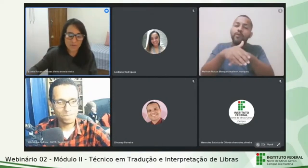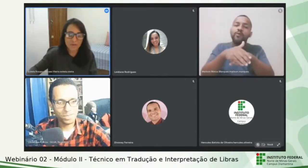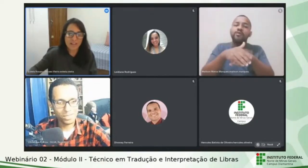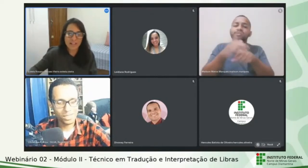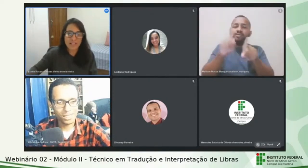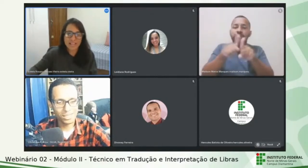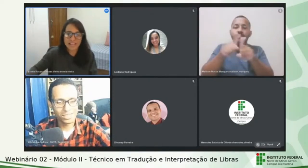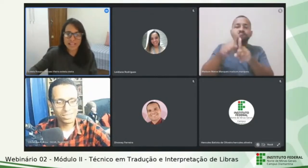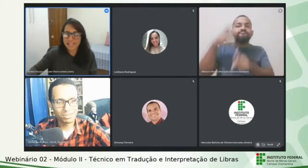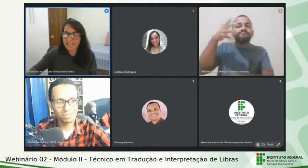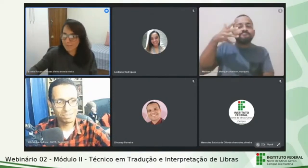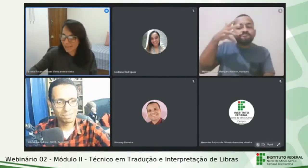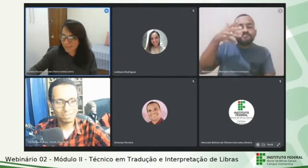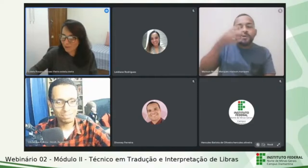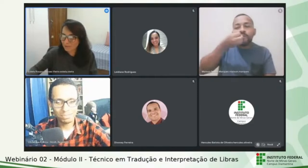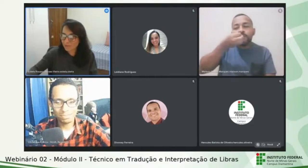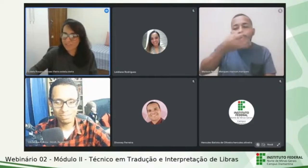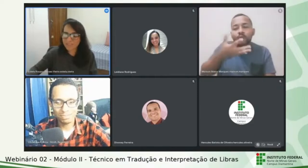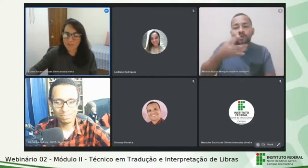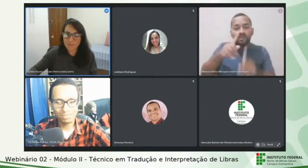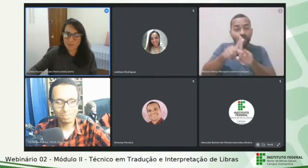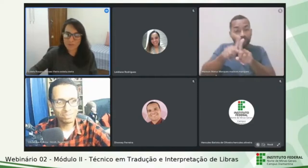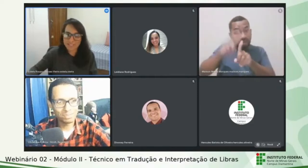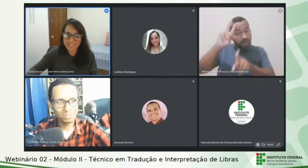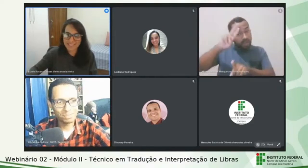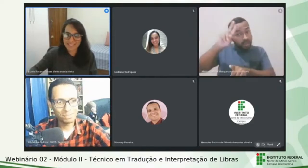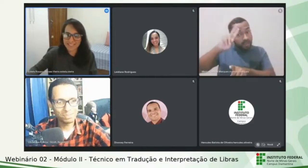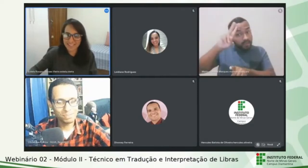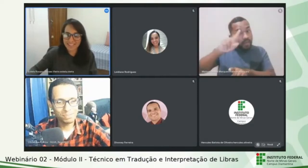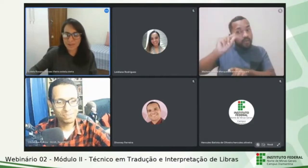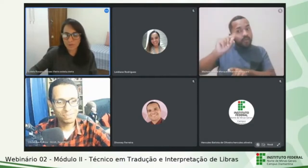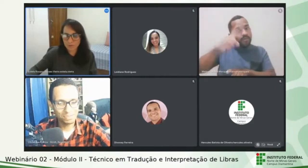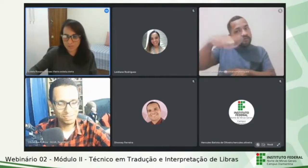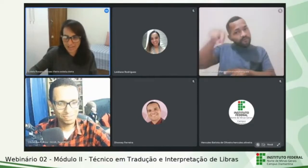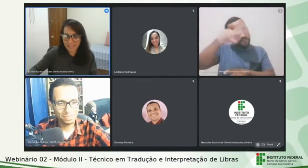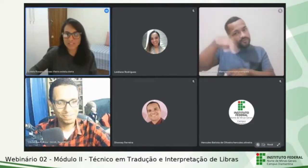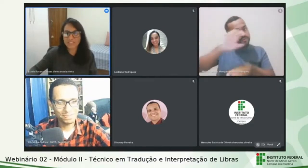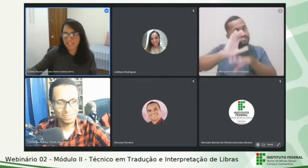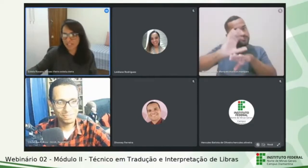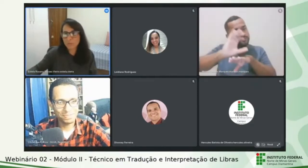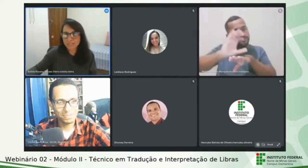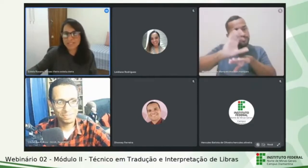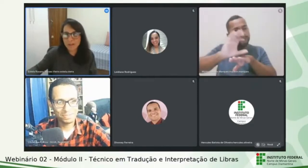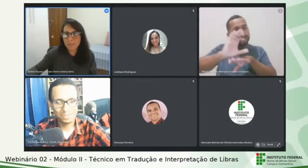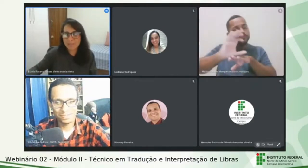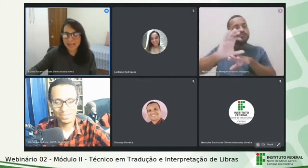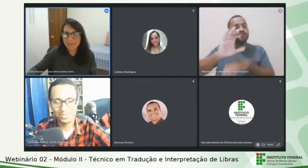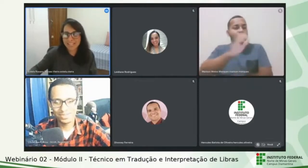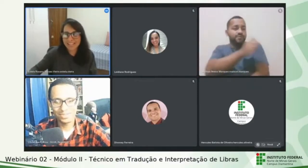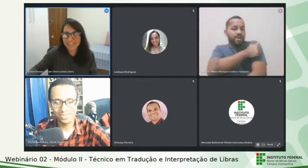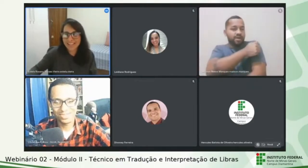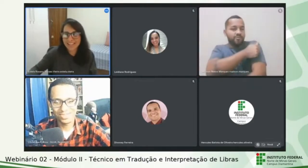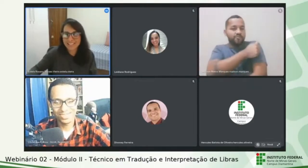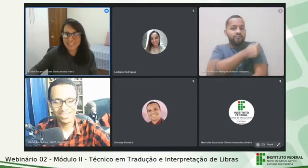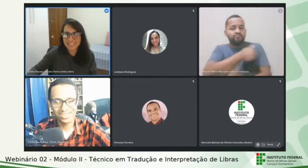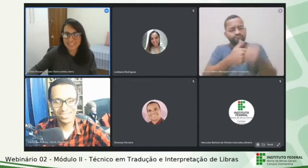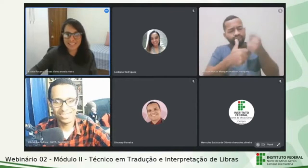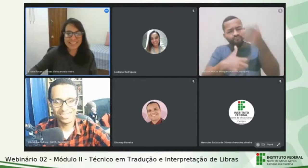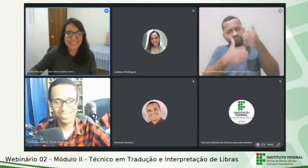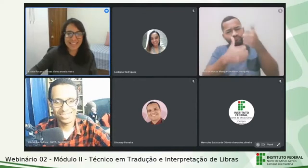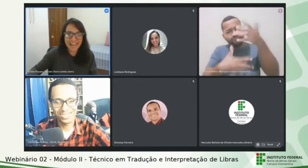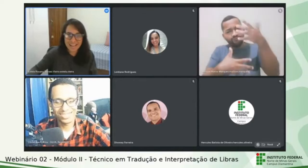para o senhor. E lembrar nossos cursistas que o chat está à disposição, né? Para que